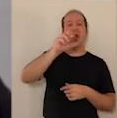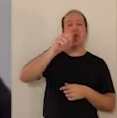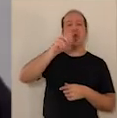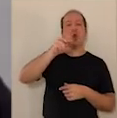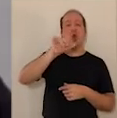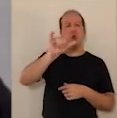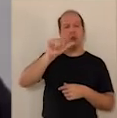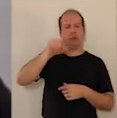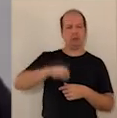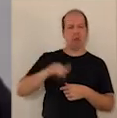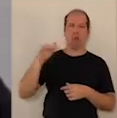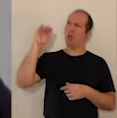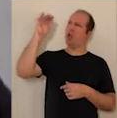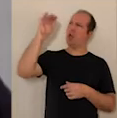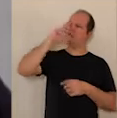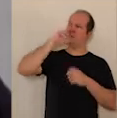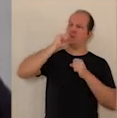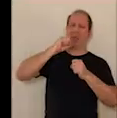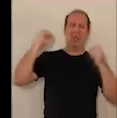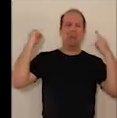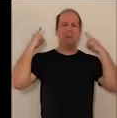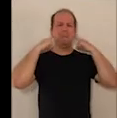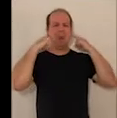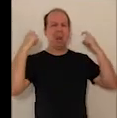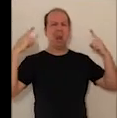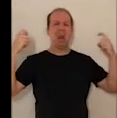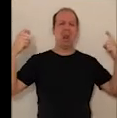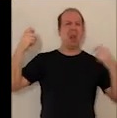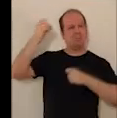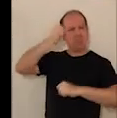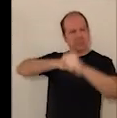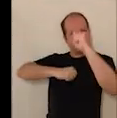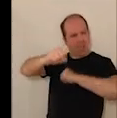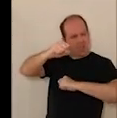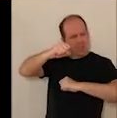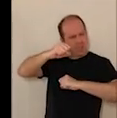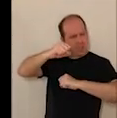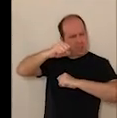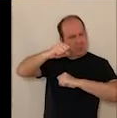É grande, forte, barulhento e tem modos marciais.